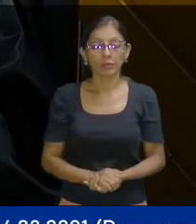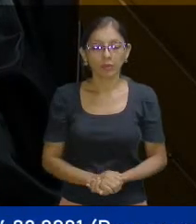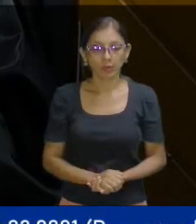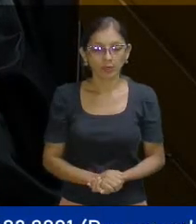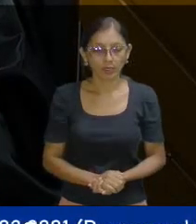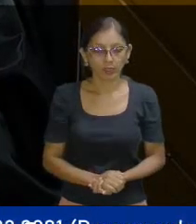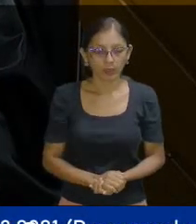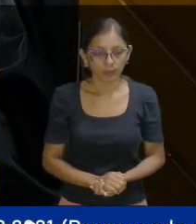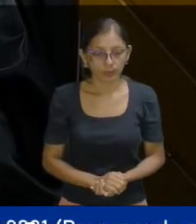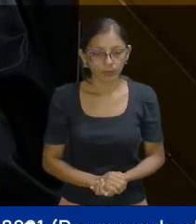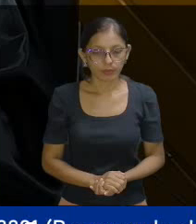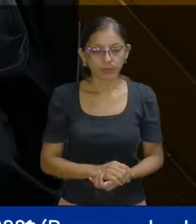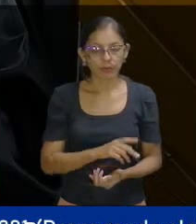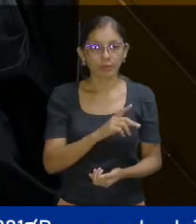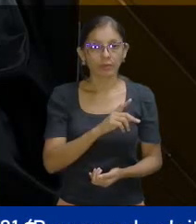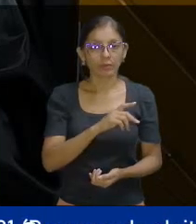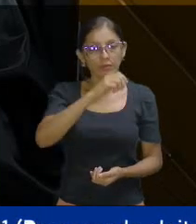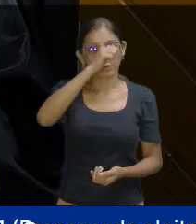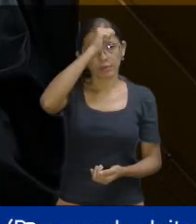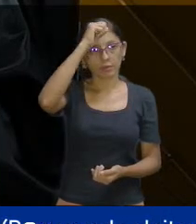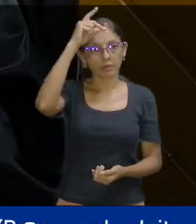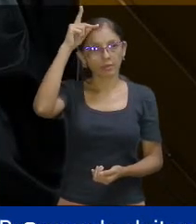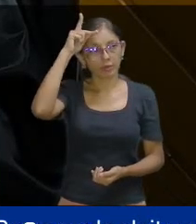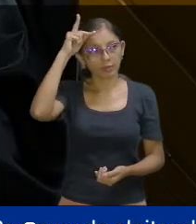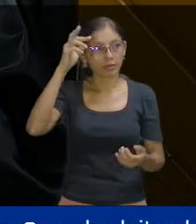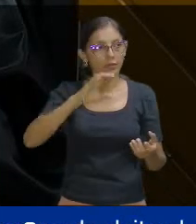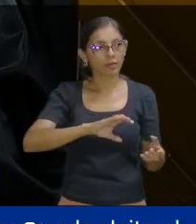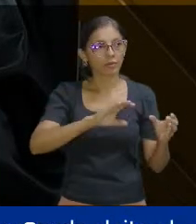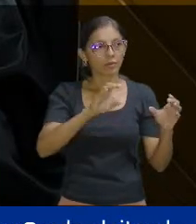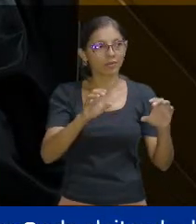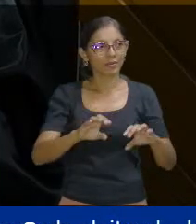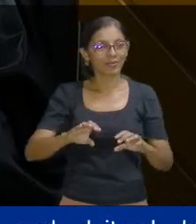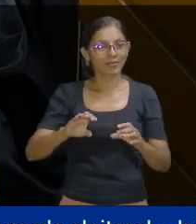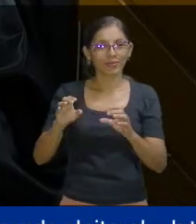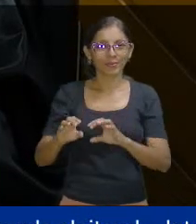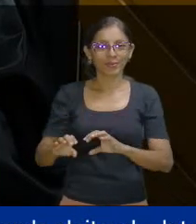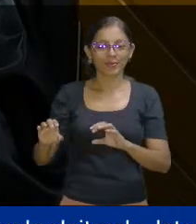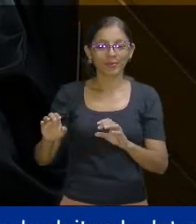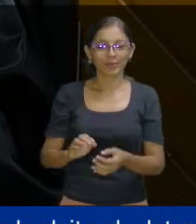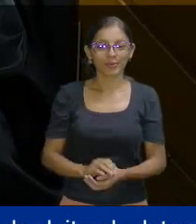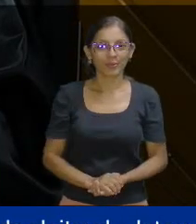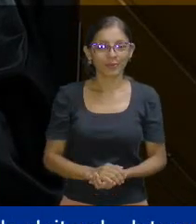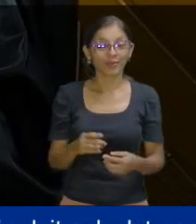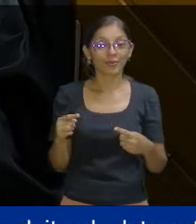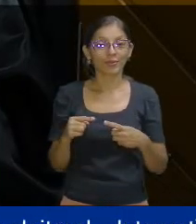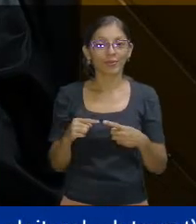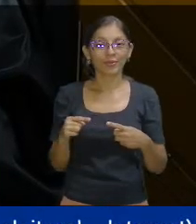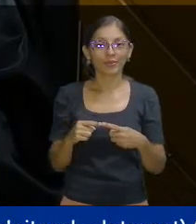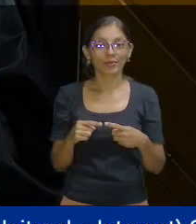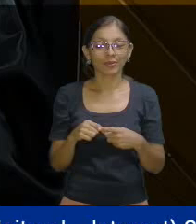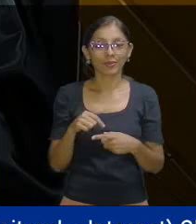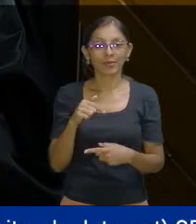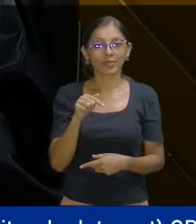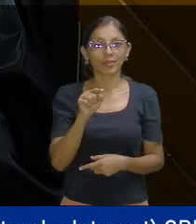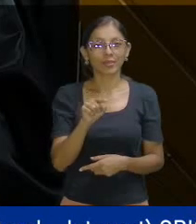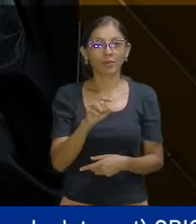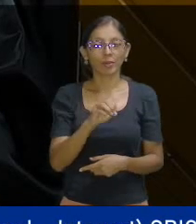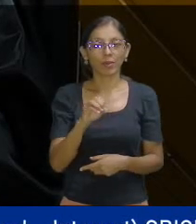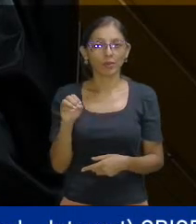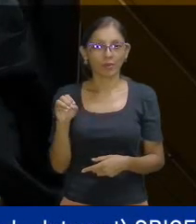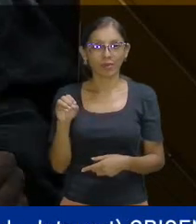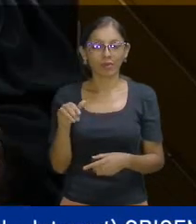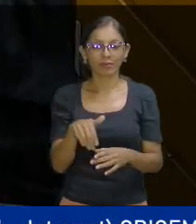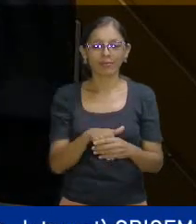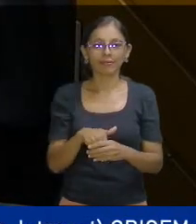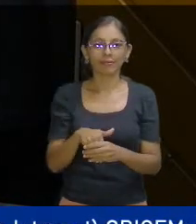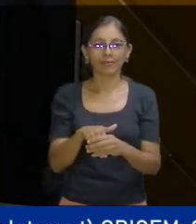candidatura ao cargo de prefeito do município de Calçoene, cujo eleitorado é de 7.423 eleitores, e